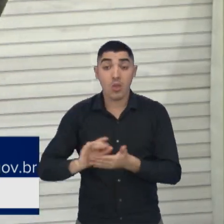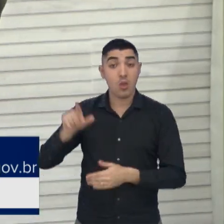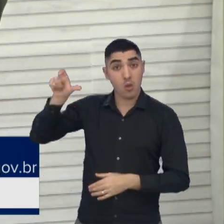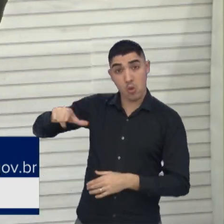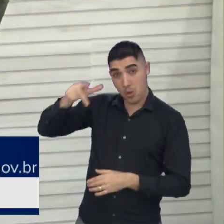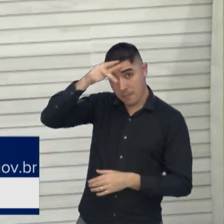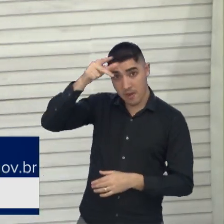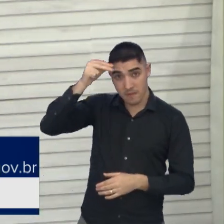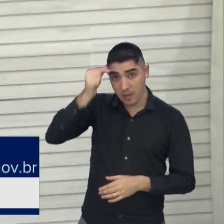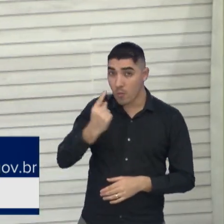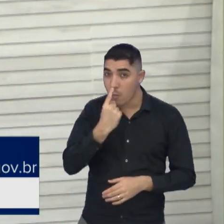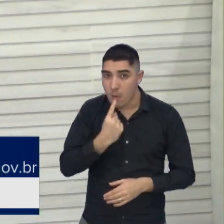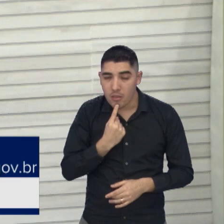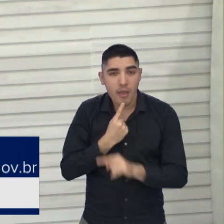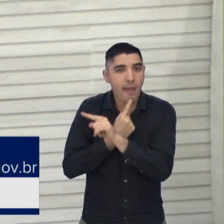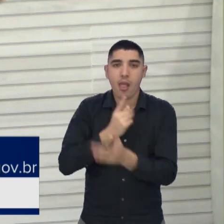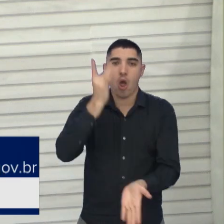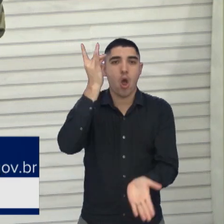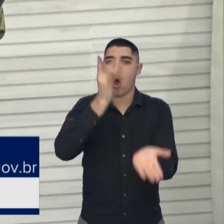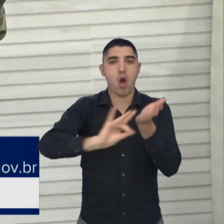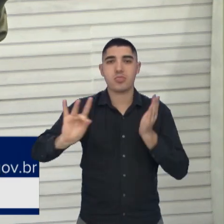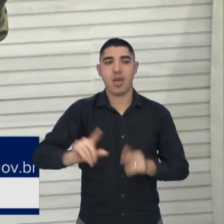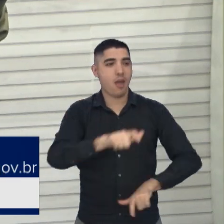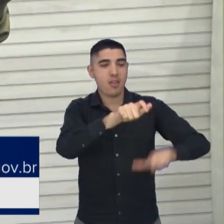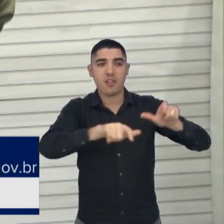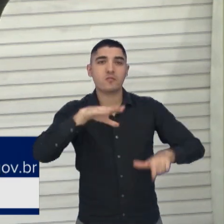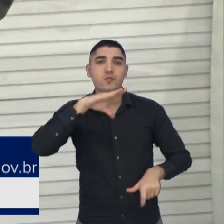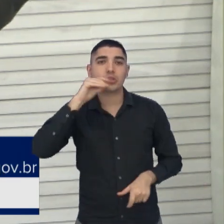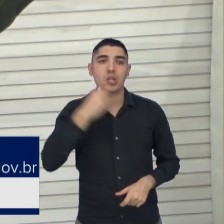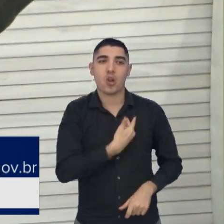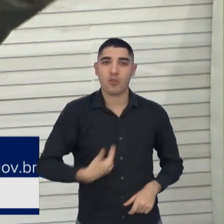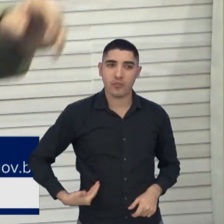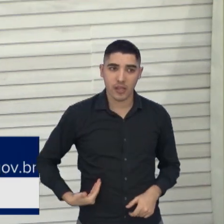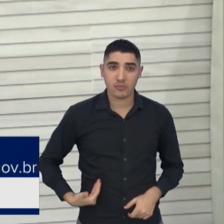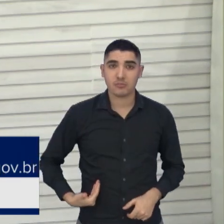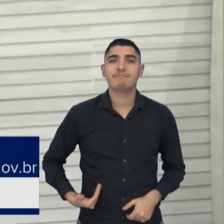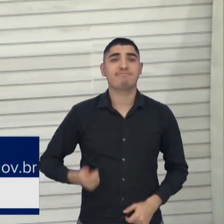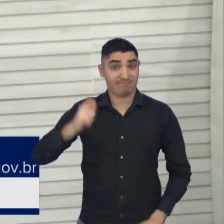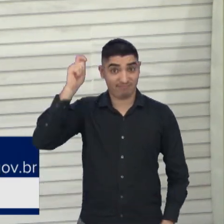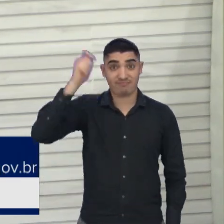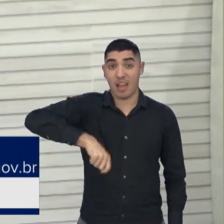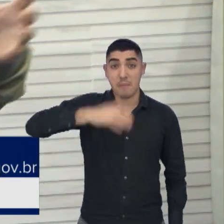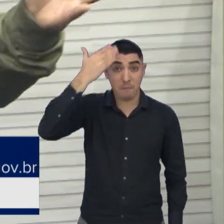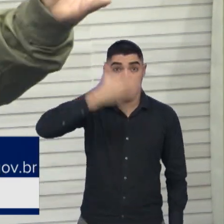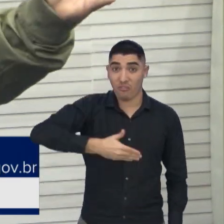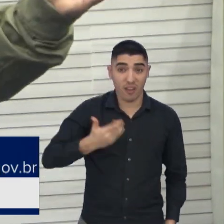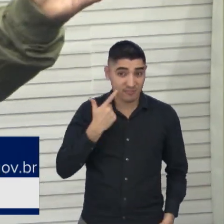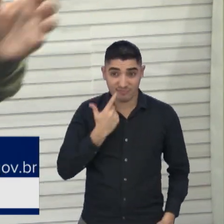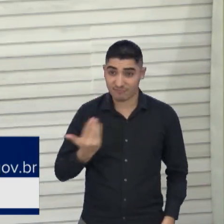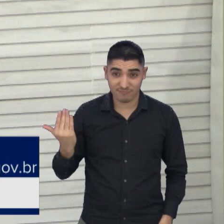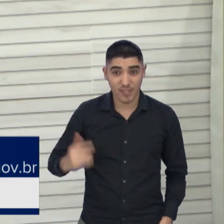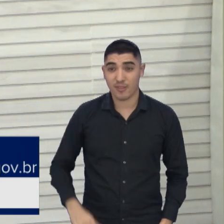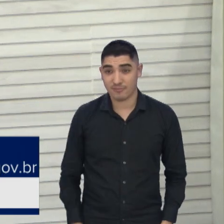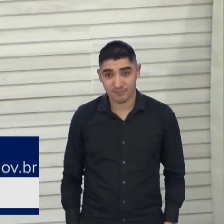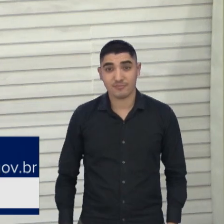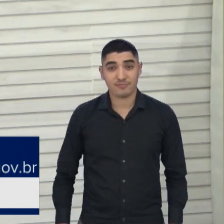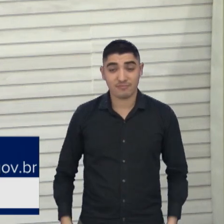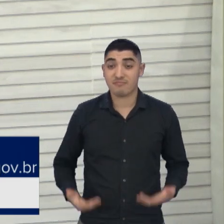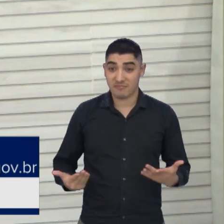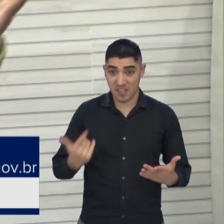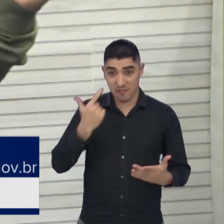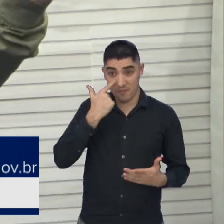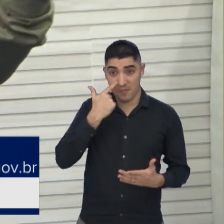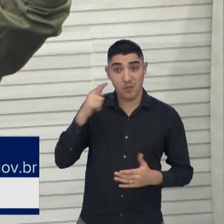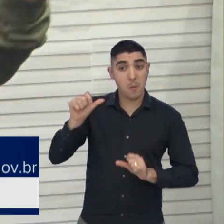servidor público municipal. Está na cara isso. Está aí a alteração